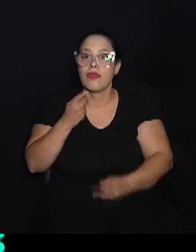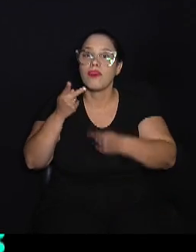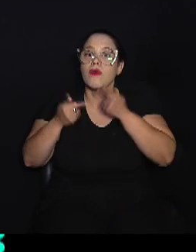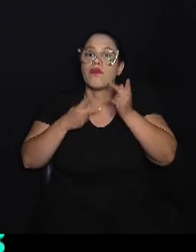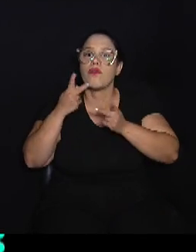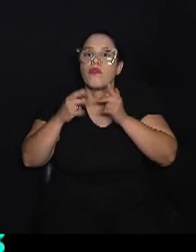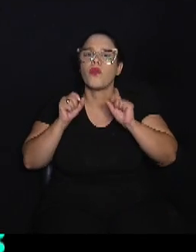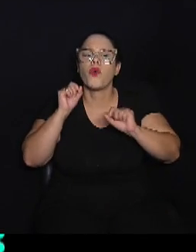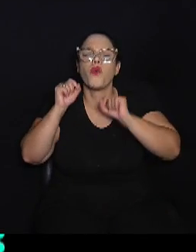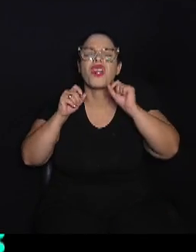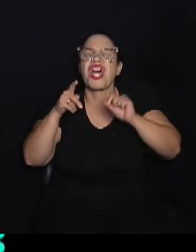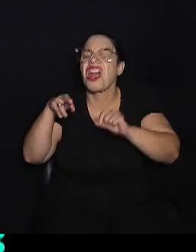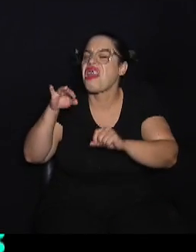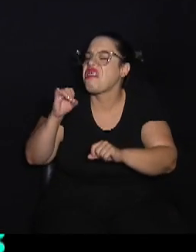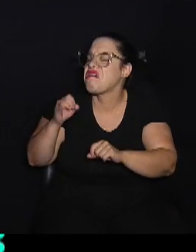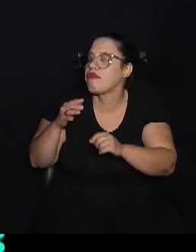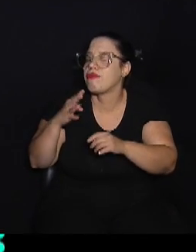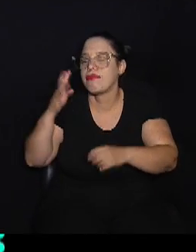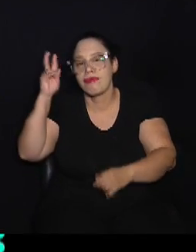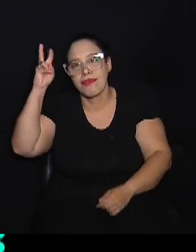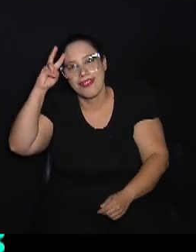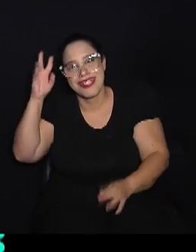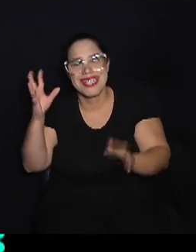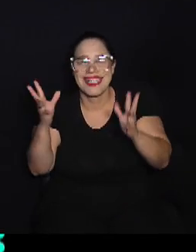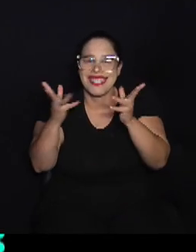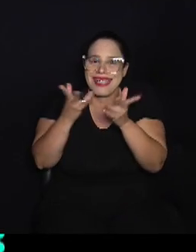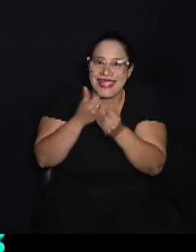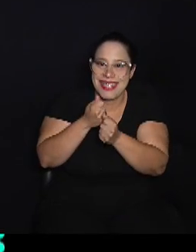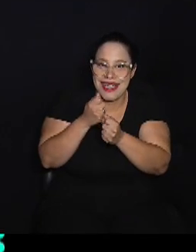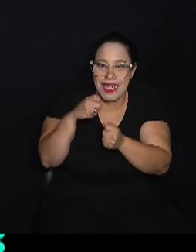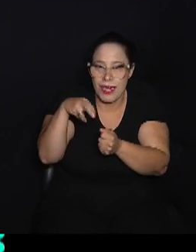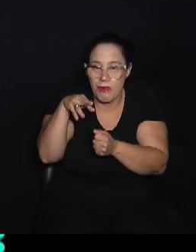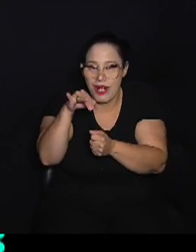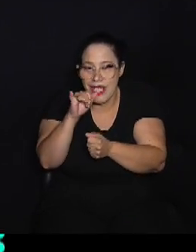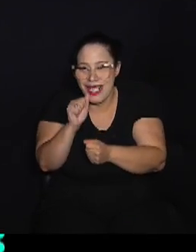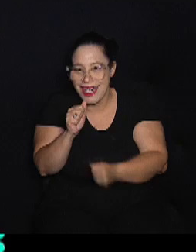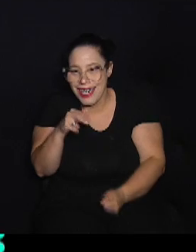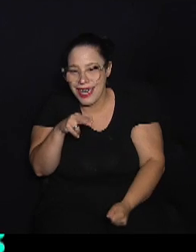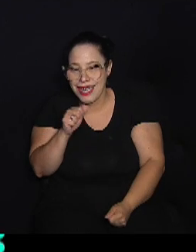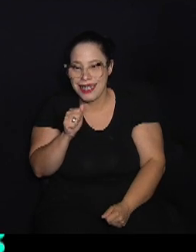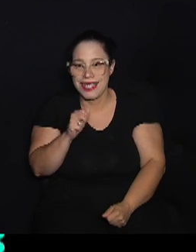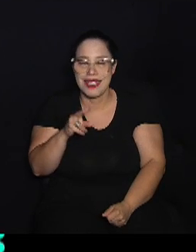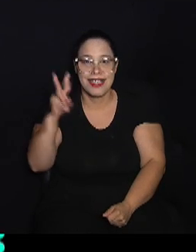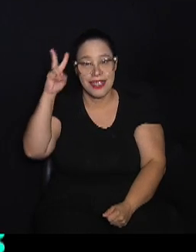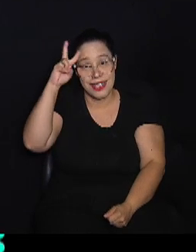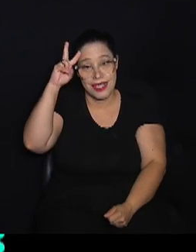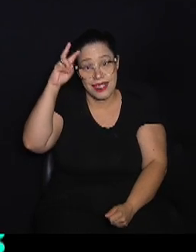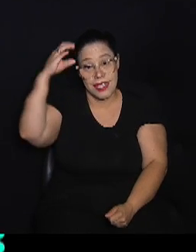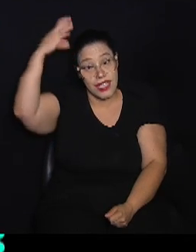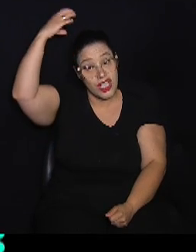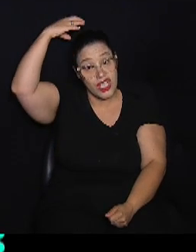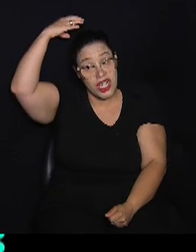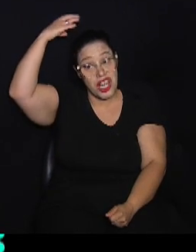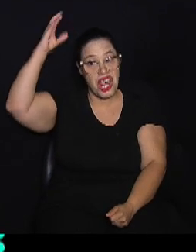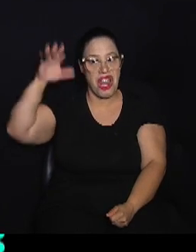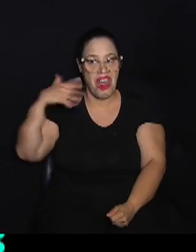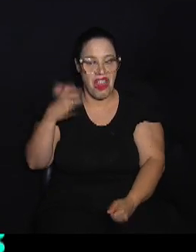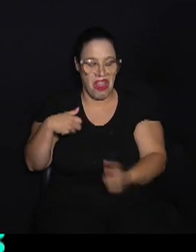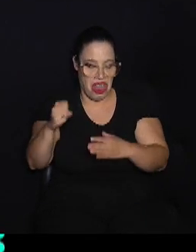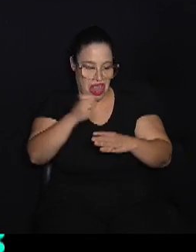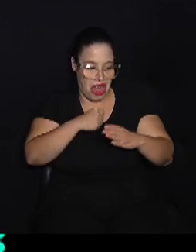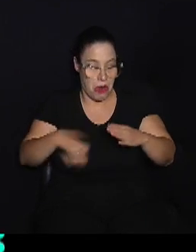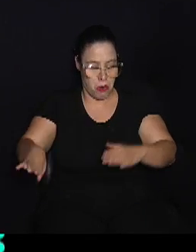vocês o que, Henrique? Histórias maravilhosas da Marina Colasanti. Histórias de rei, de princesa, de cozinheira,